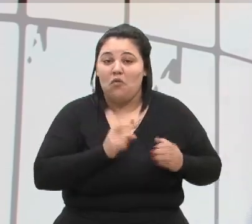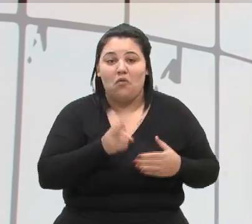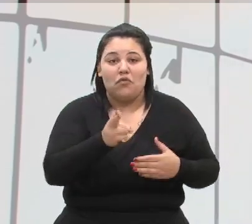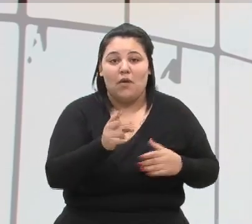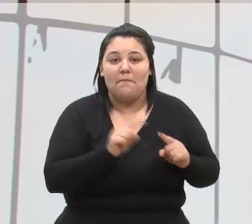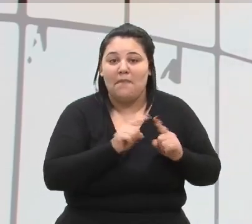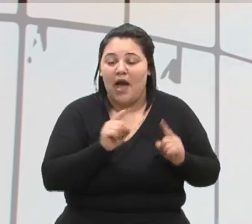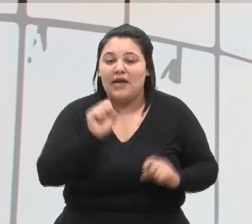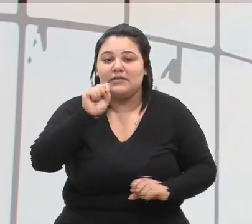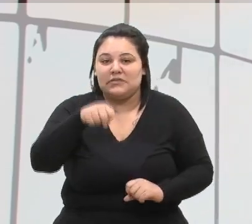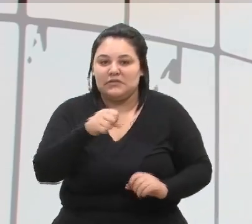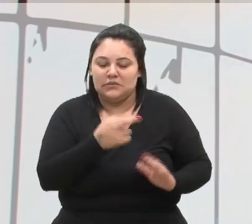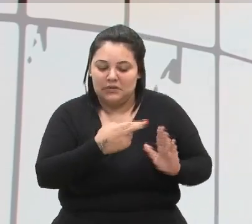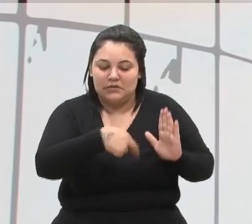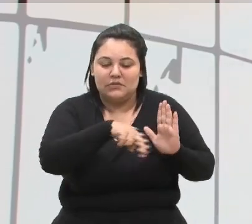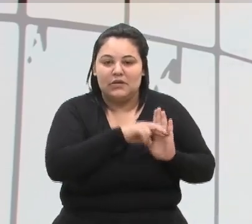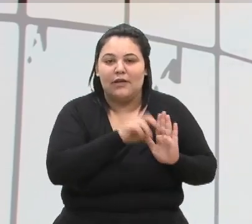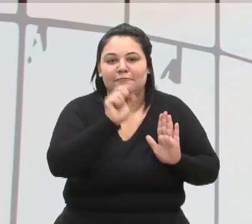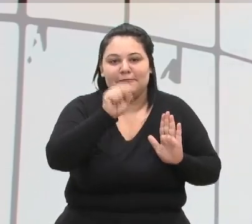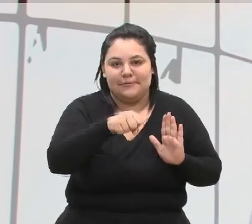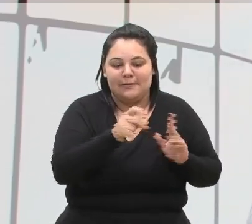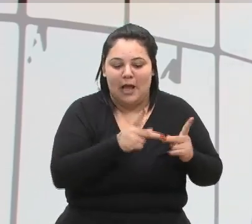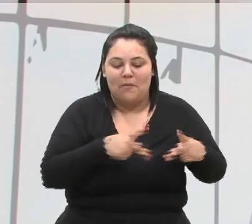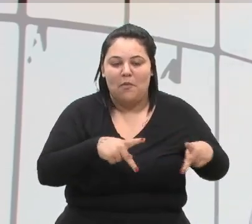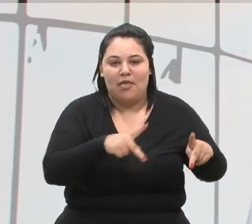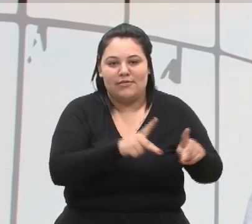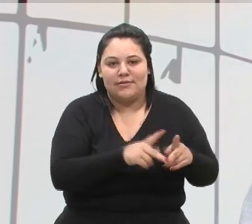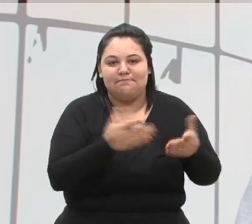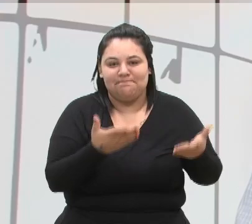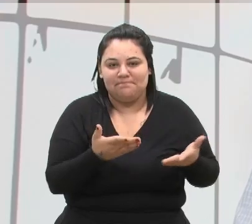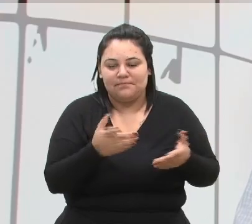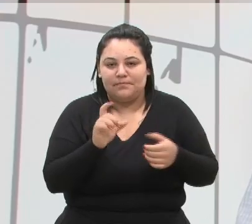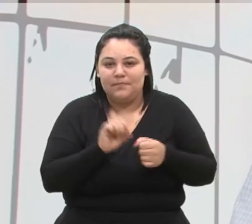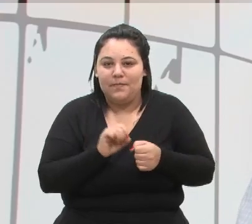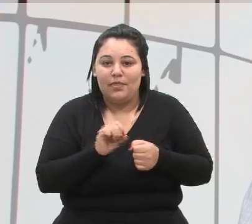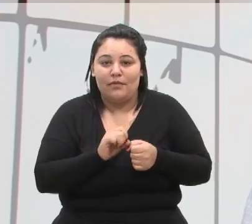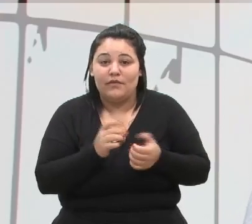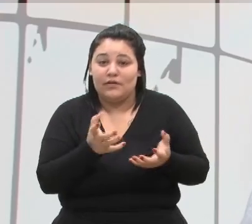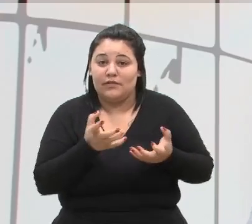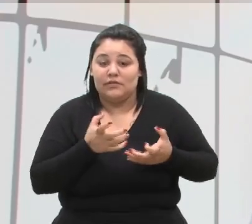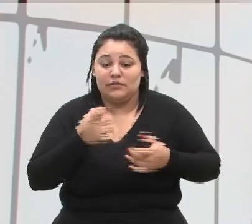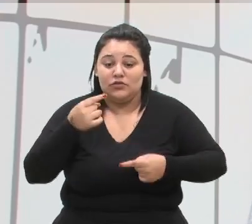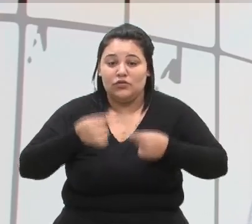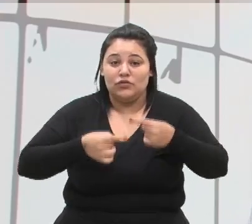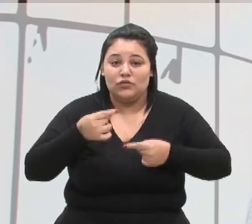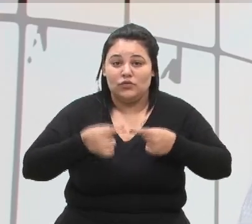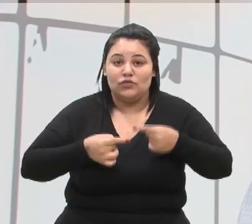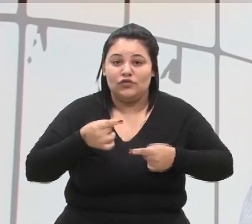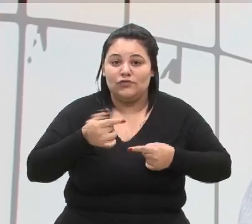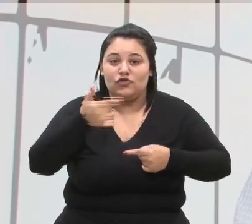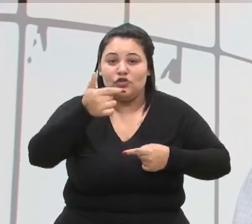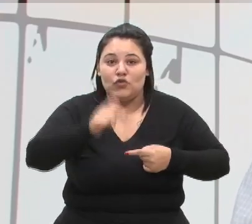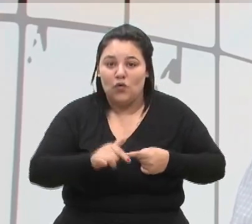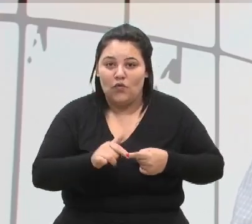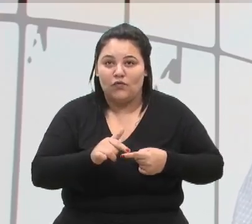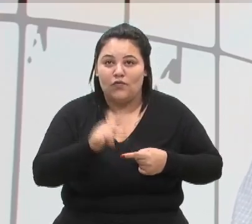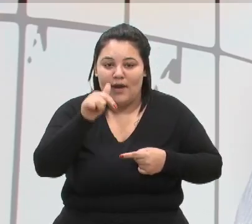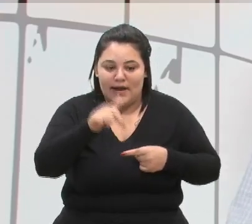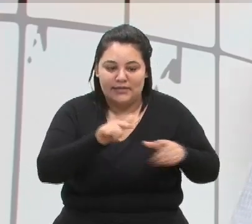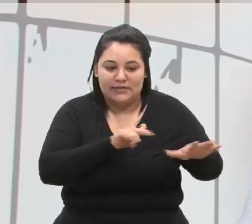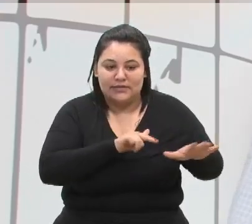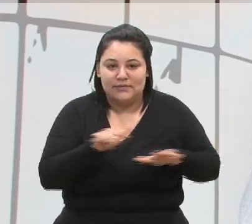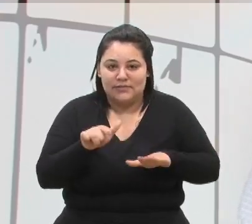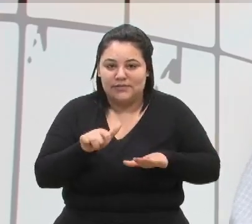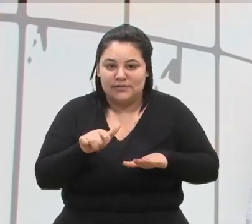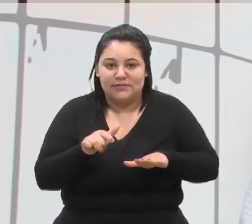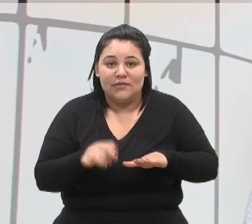do resultado em si da população. Eu fiz questão de debater mais uma vez isso nessa semana, que ontem eles